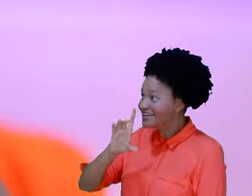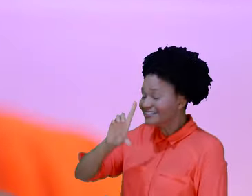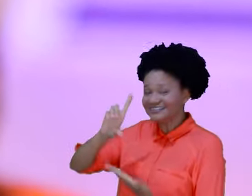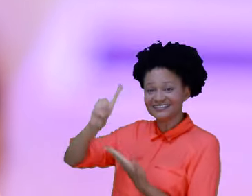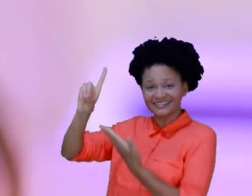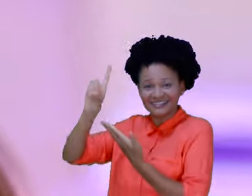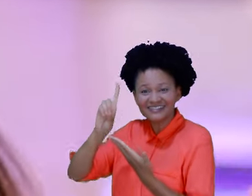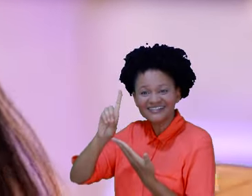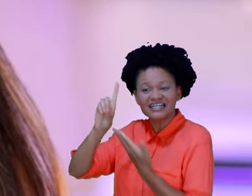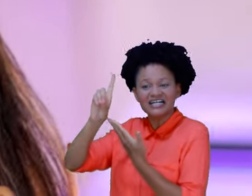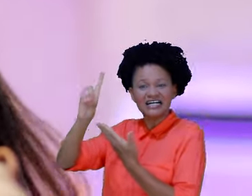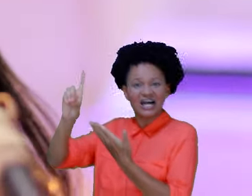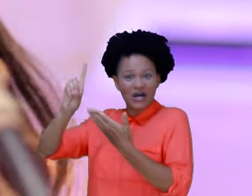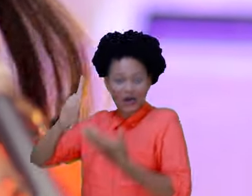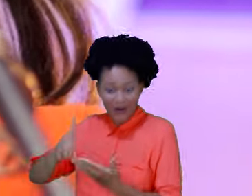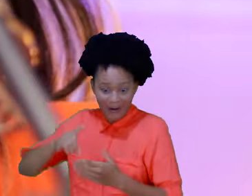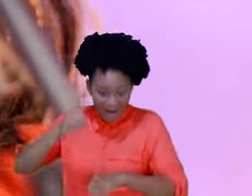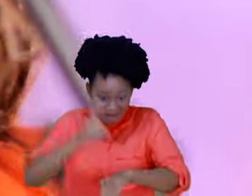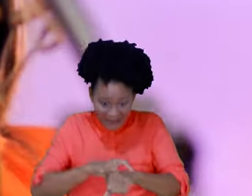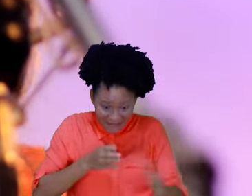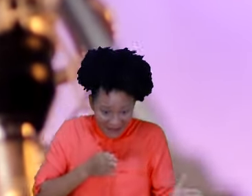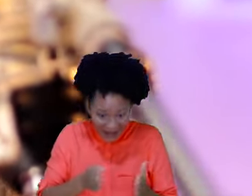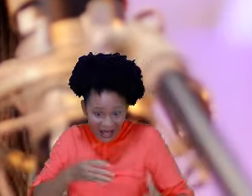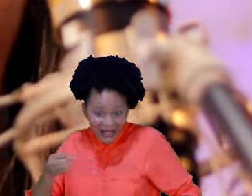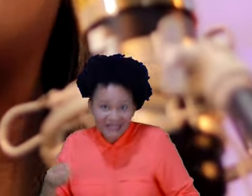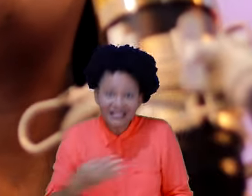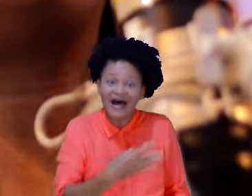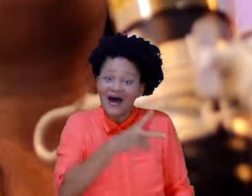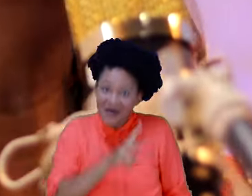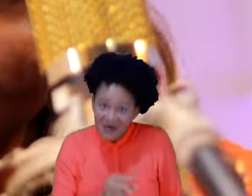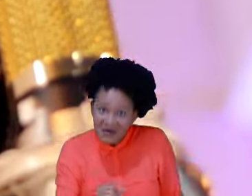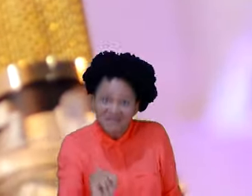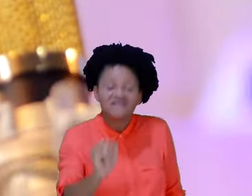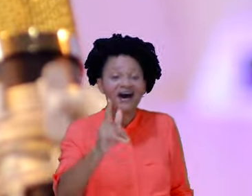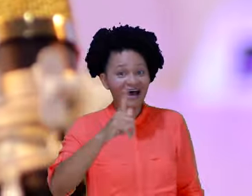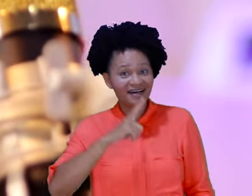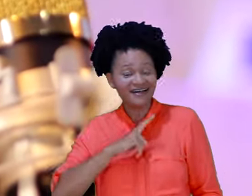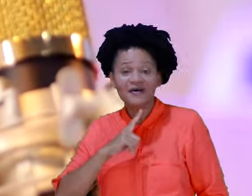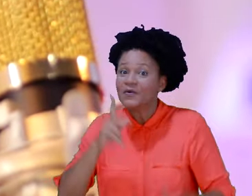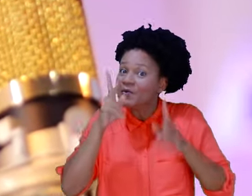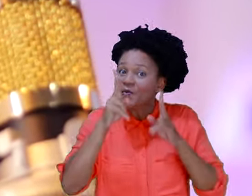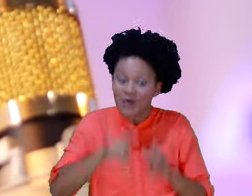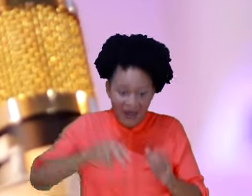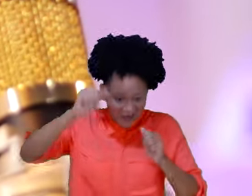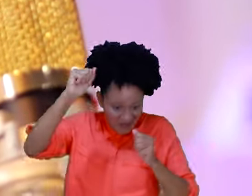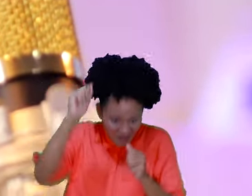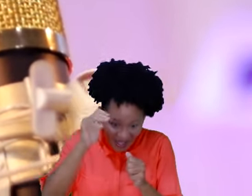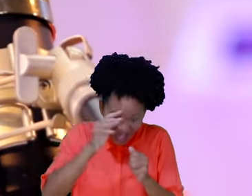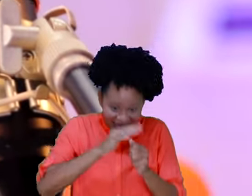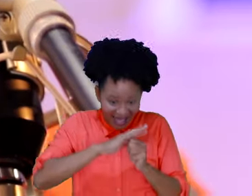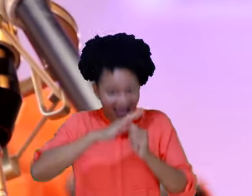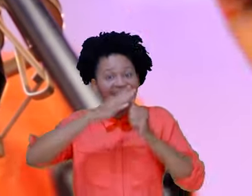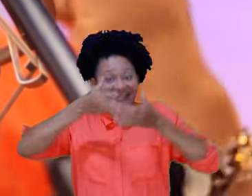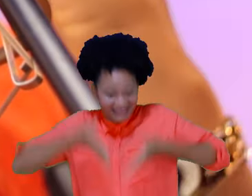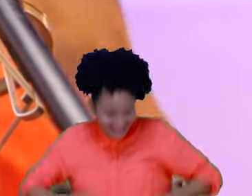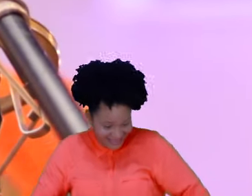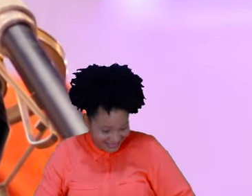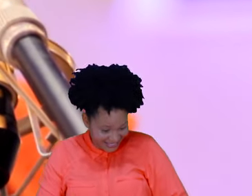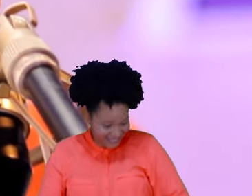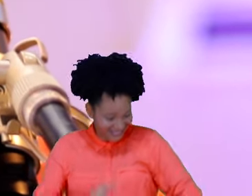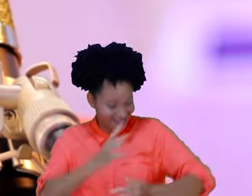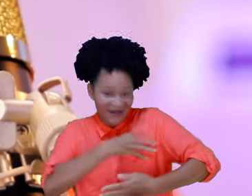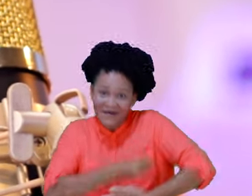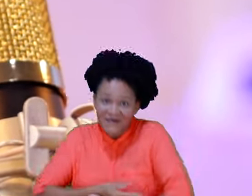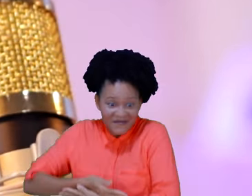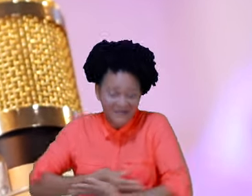Deus. O tempo novo irá chegar. O teu Samuel irás